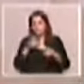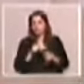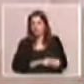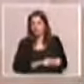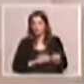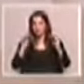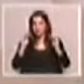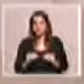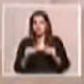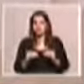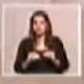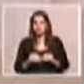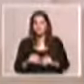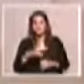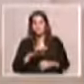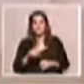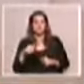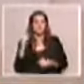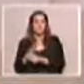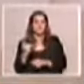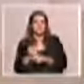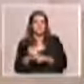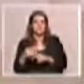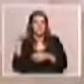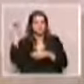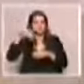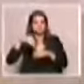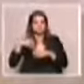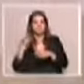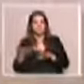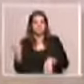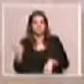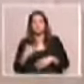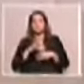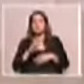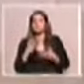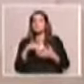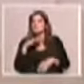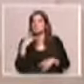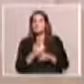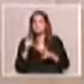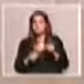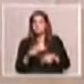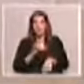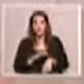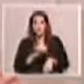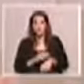que interessante nenhum, enfim, tinha outra coisa qualquer e acabou por ser retirado. Mas no estudo foi muito engraçado porque os nossos doentes nunca precisaram